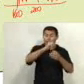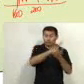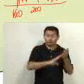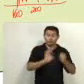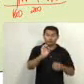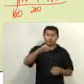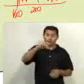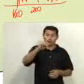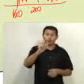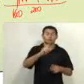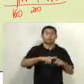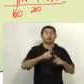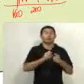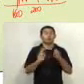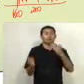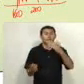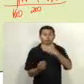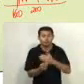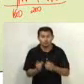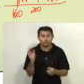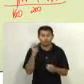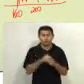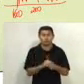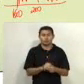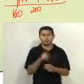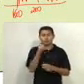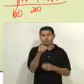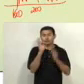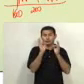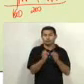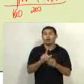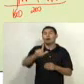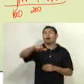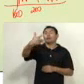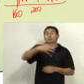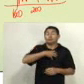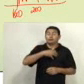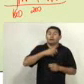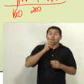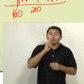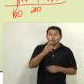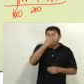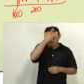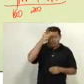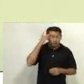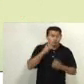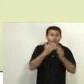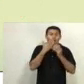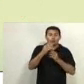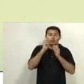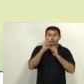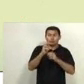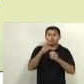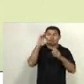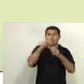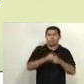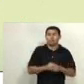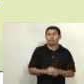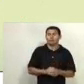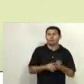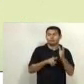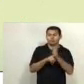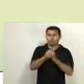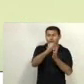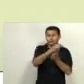do ENAD, uma questão complementar que eu coloco aqui para vocês. Outra forma de a gente resolver, pessoal, eu peço por gentileza, só para a gente colocar no enunciado